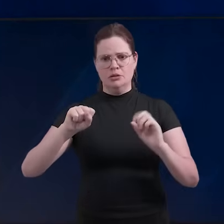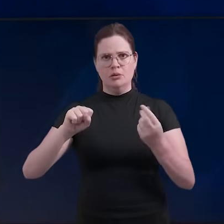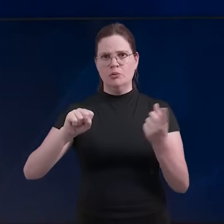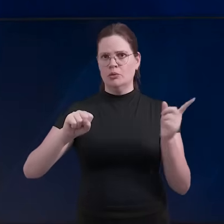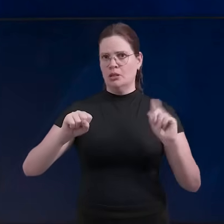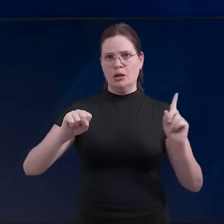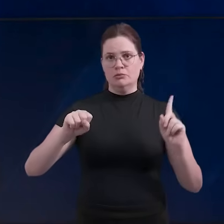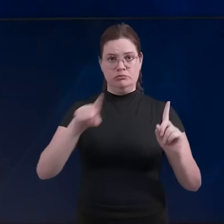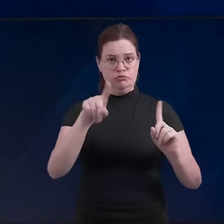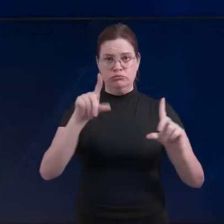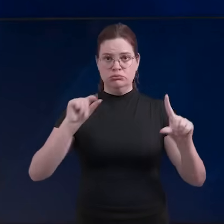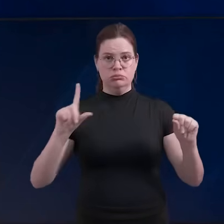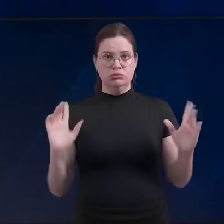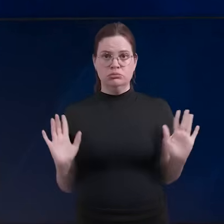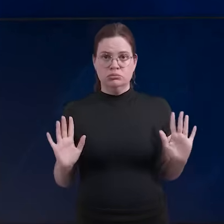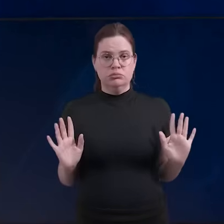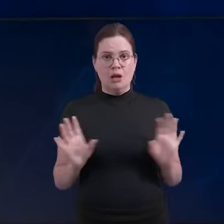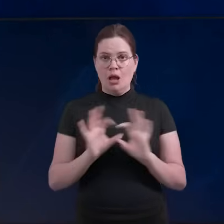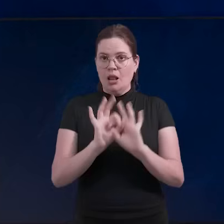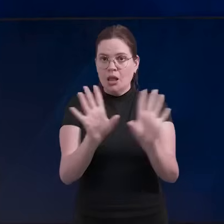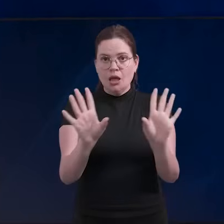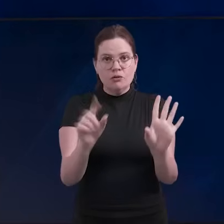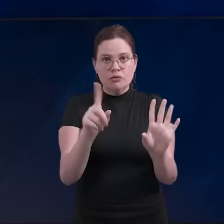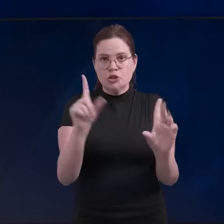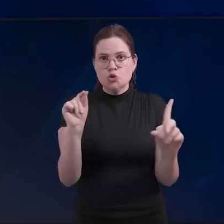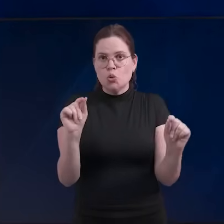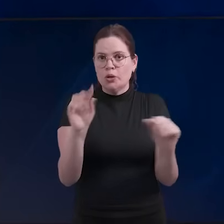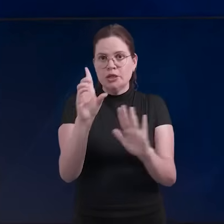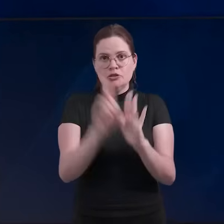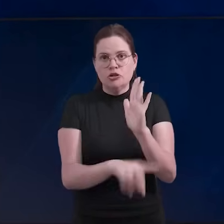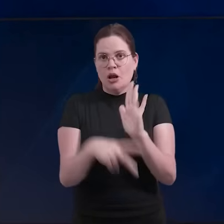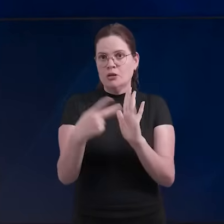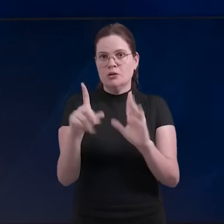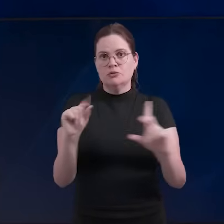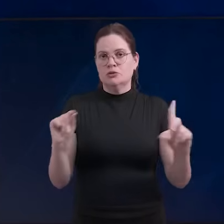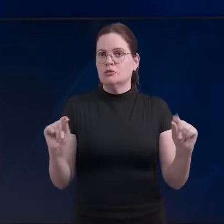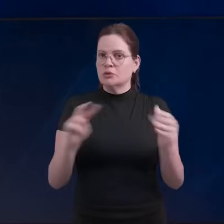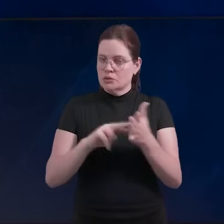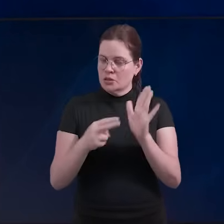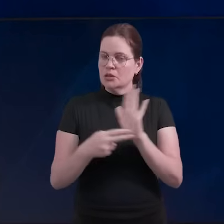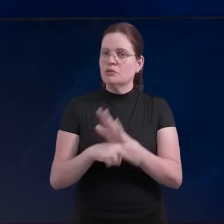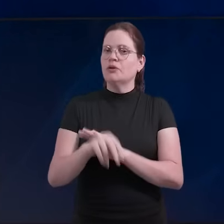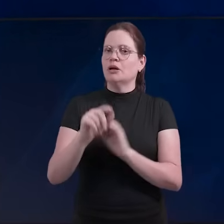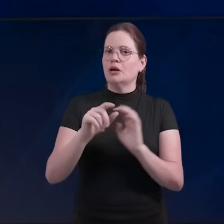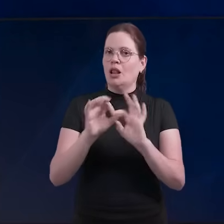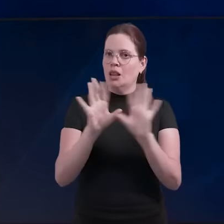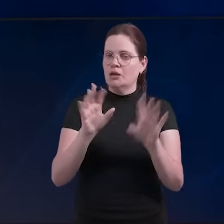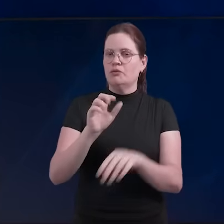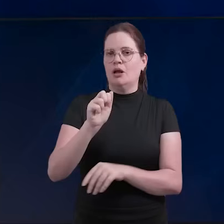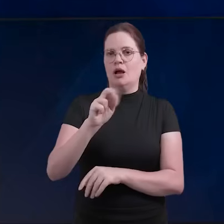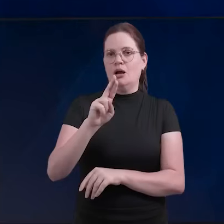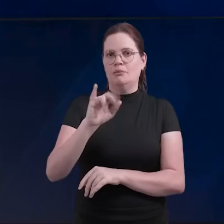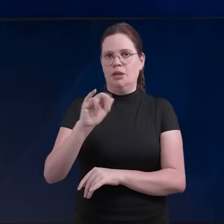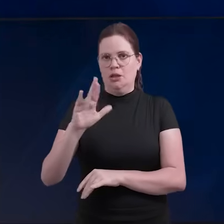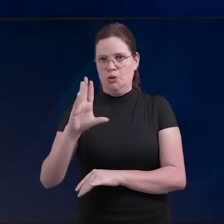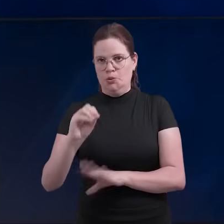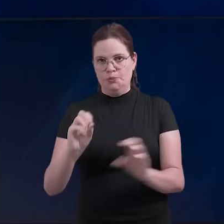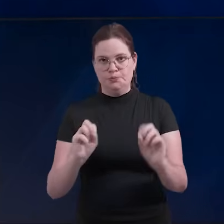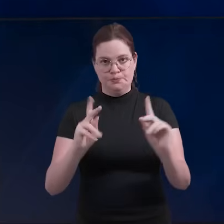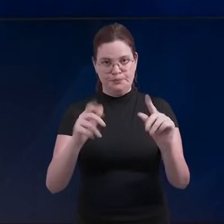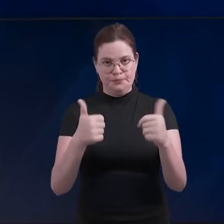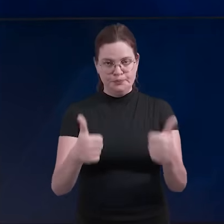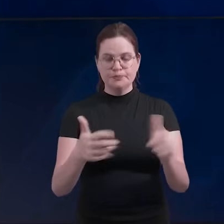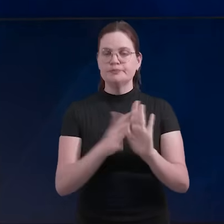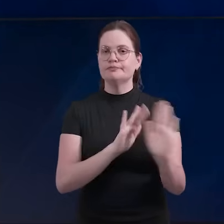você nasceu, Deus te fez assim. Então você tem o direito de escolher, isso é livre-arbítrio. Aí, muito bem, diante